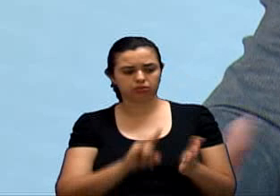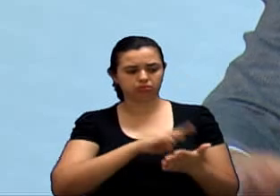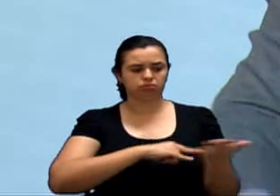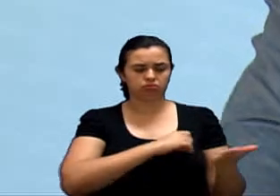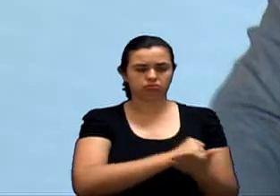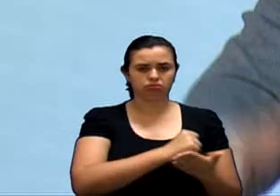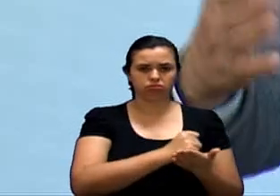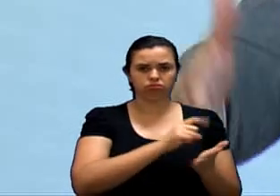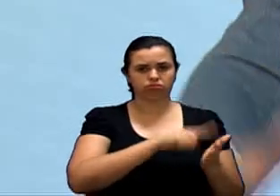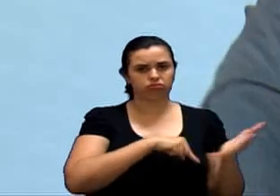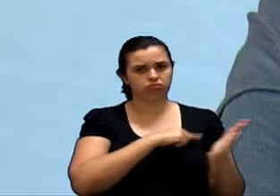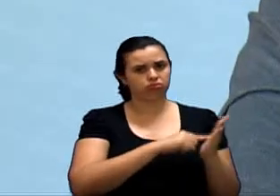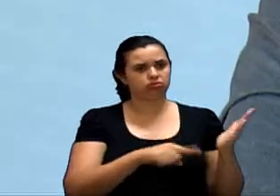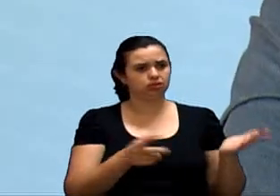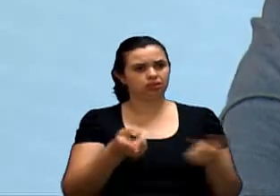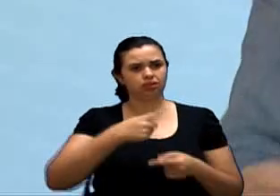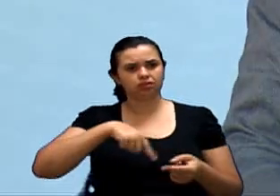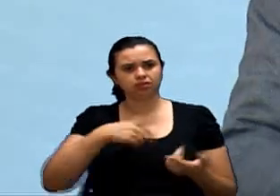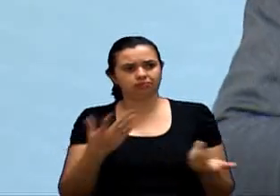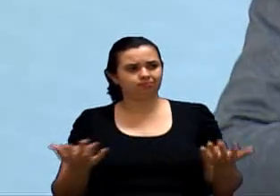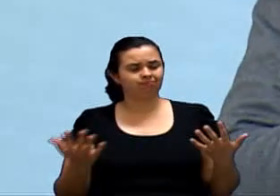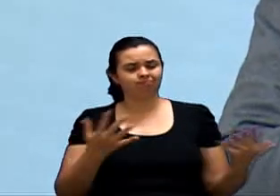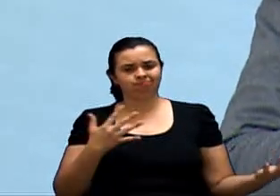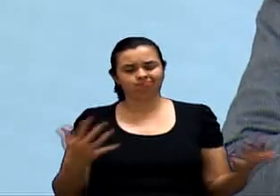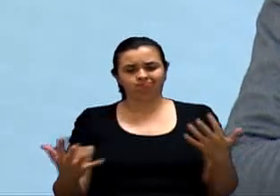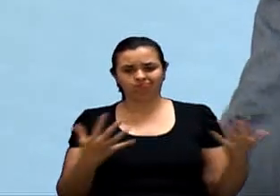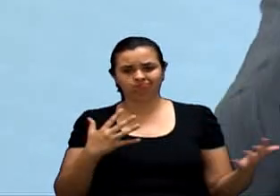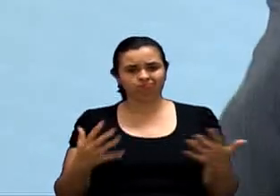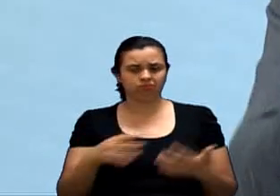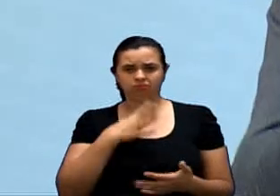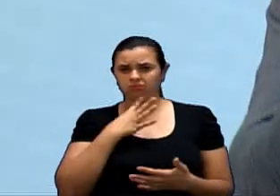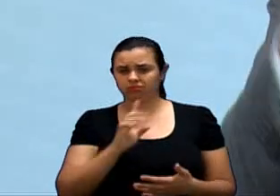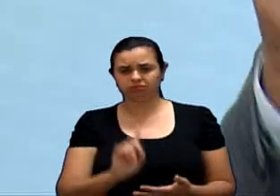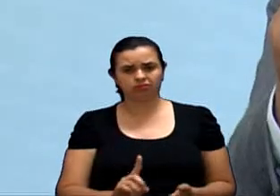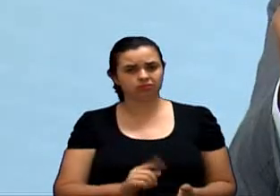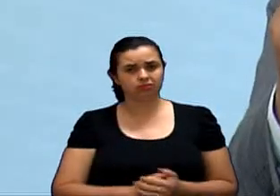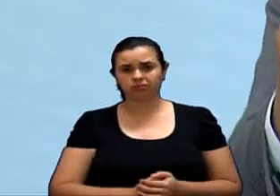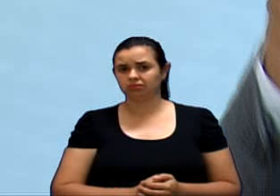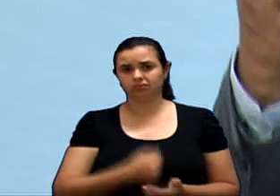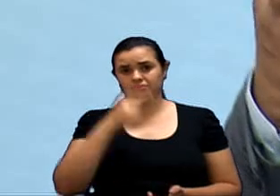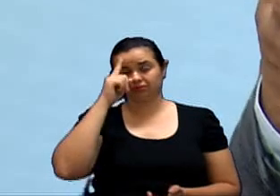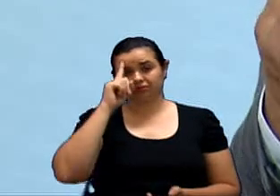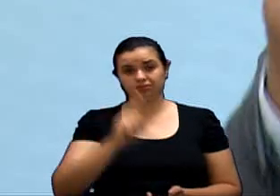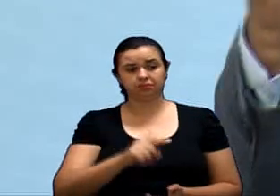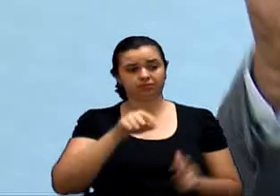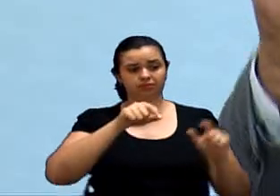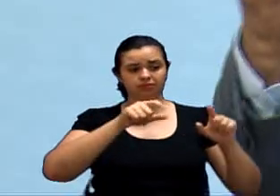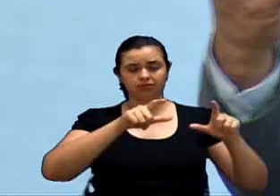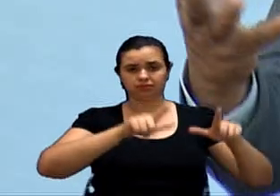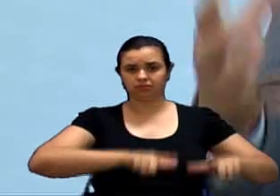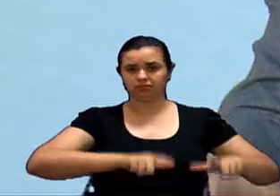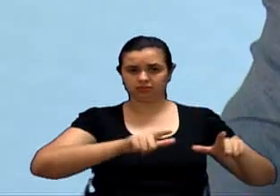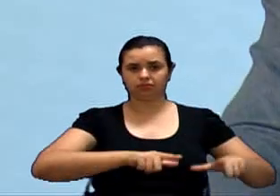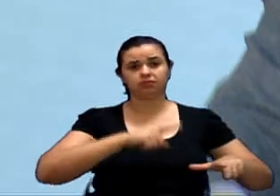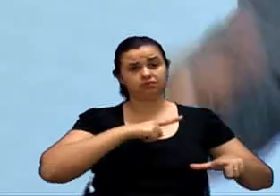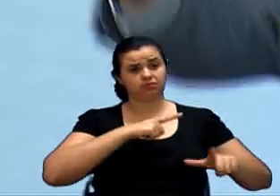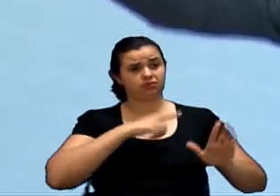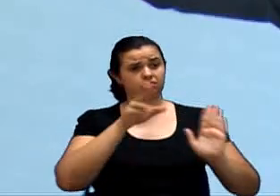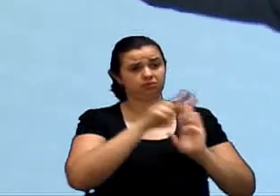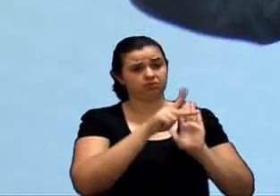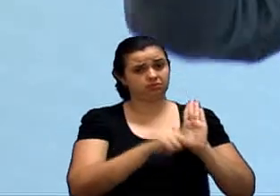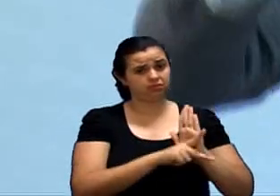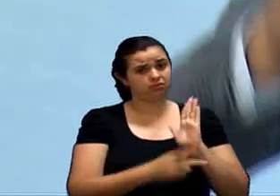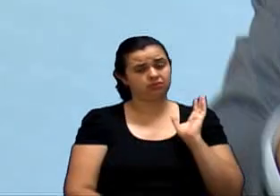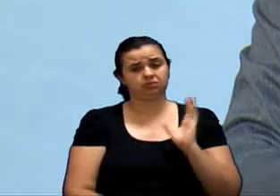e a espada, porque não havia nenhum conhecimento nosso que essa área estava disponível, tinha algum projeto para acontecer.